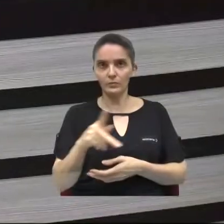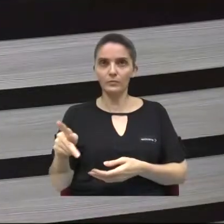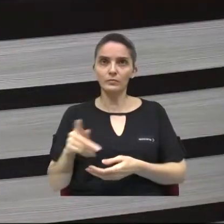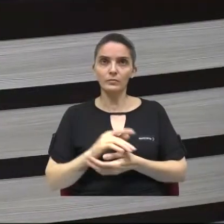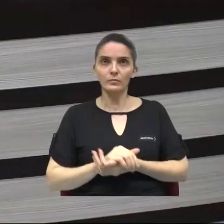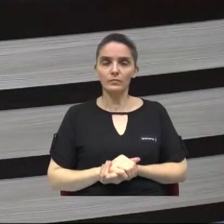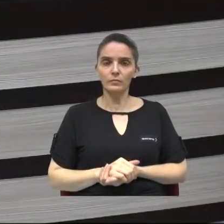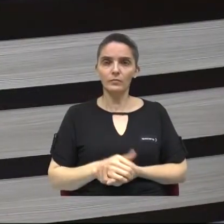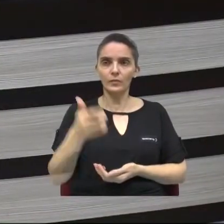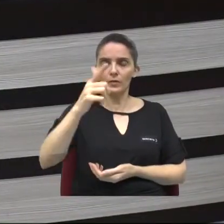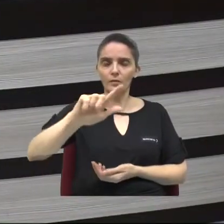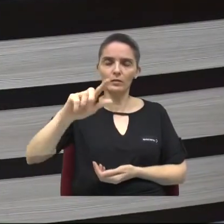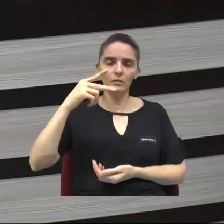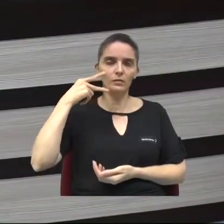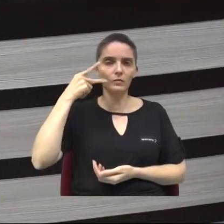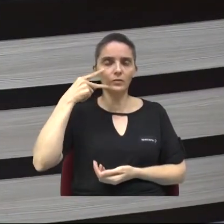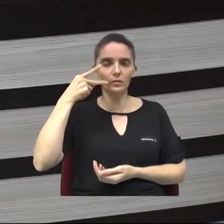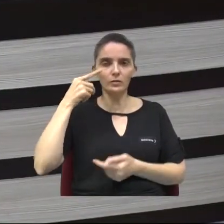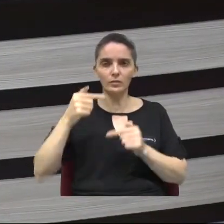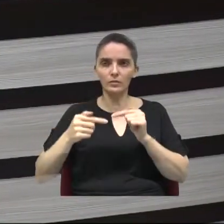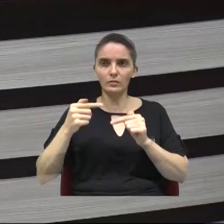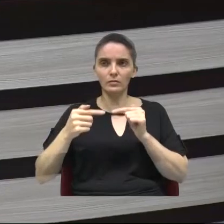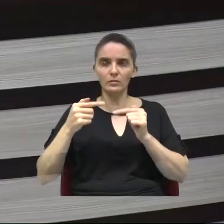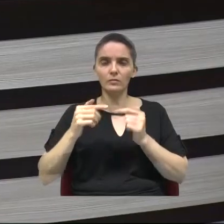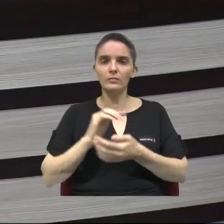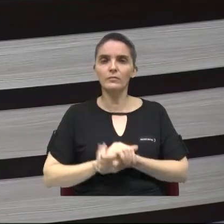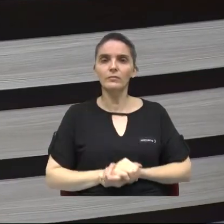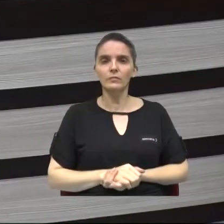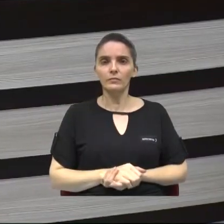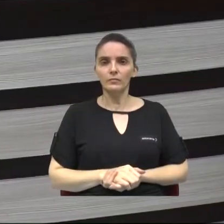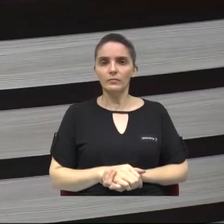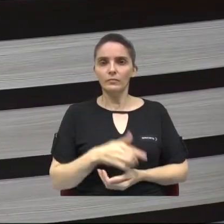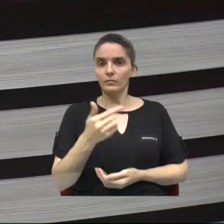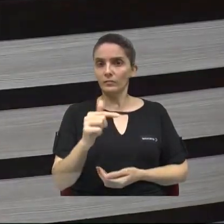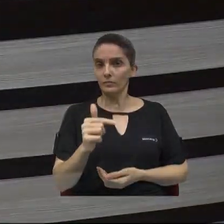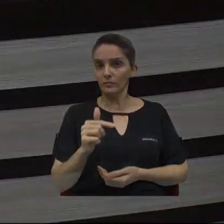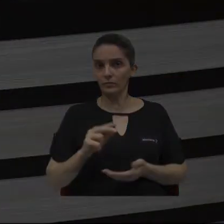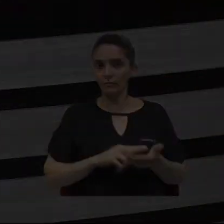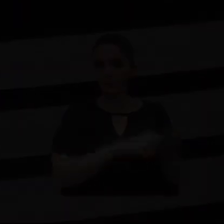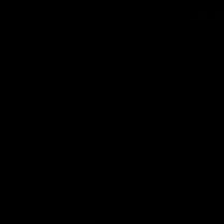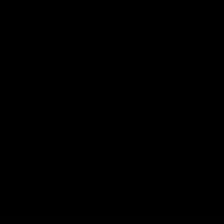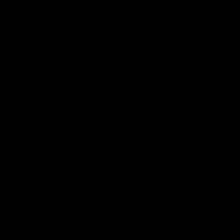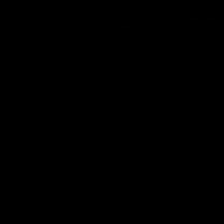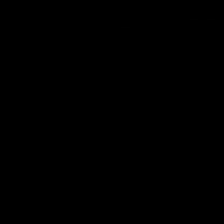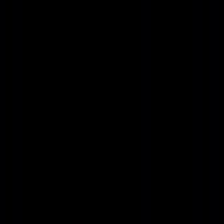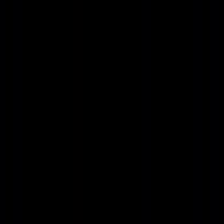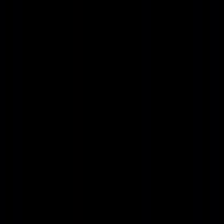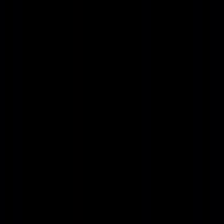Algum outro vereador deseja discutir? Não havendo, ao Executivo.